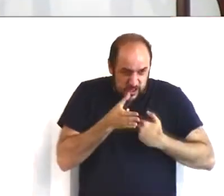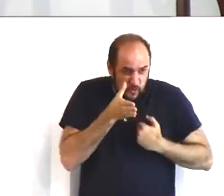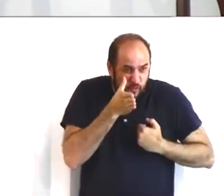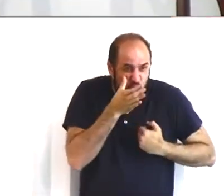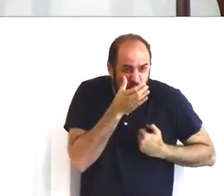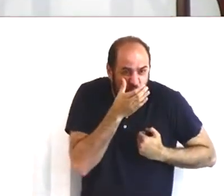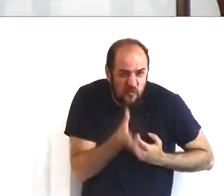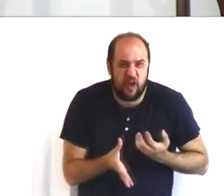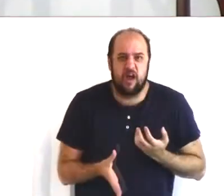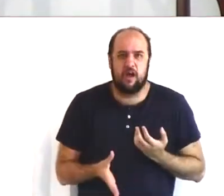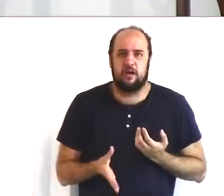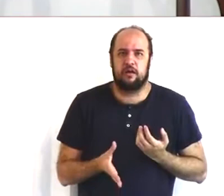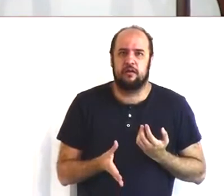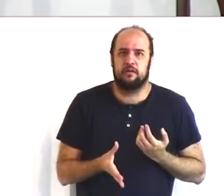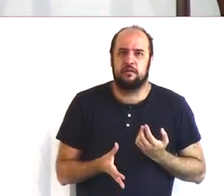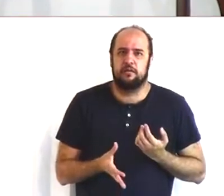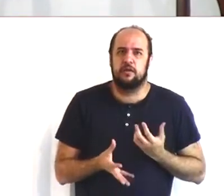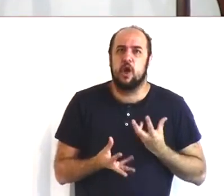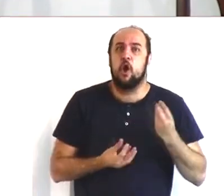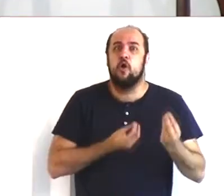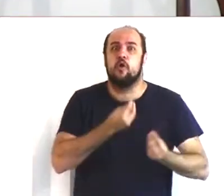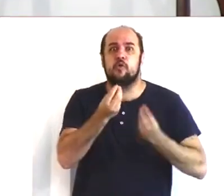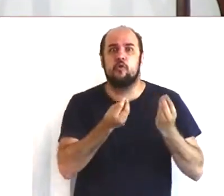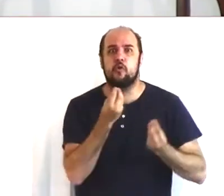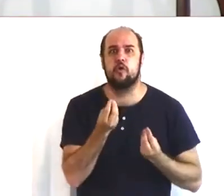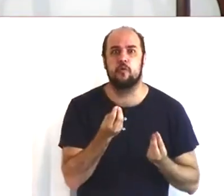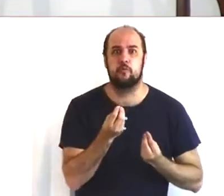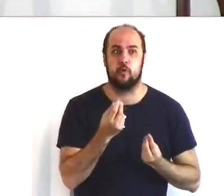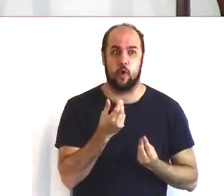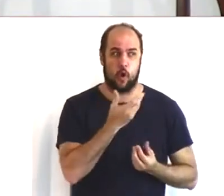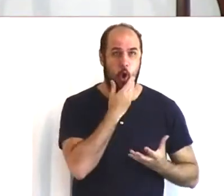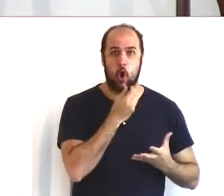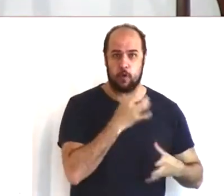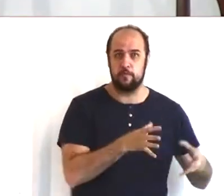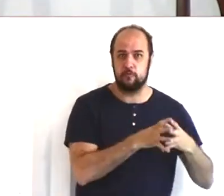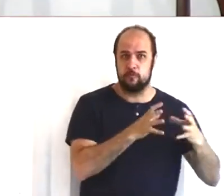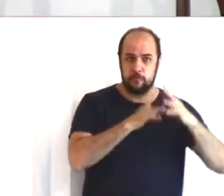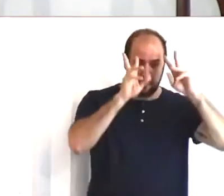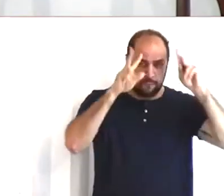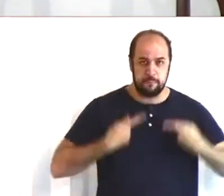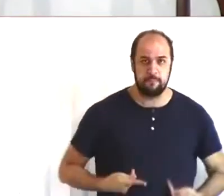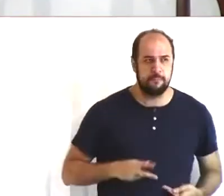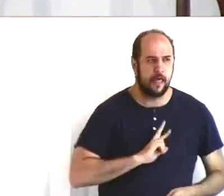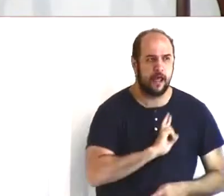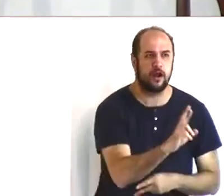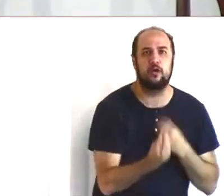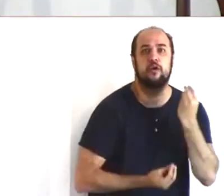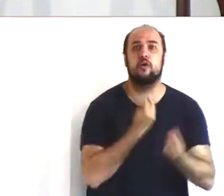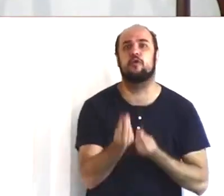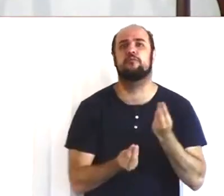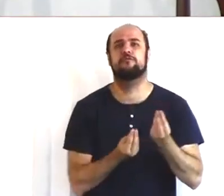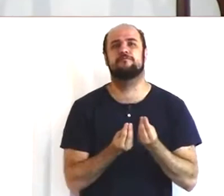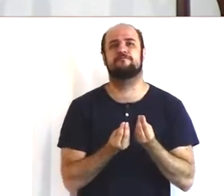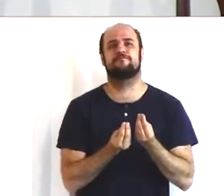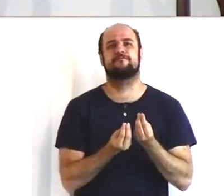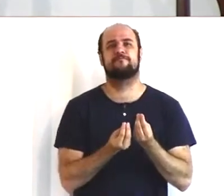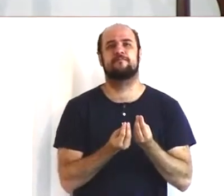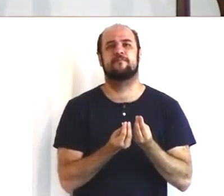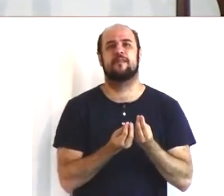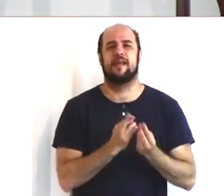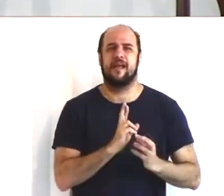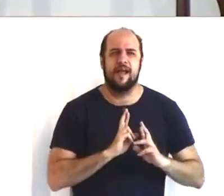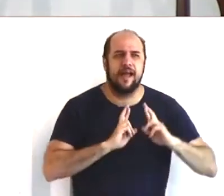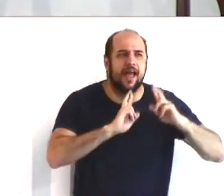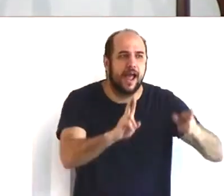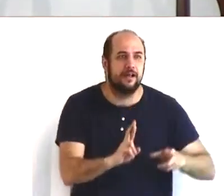sabe como o homem responde aos momentos mais trágicos, aos momentos mais graves? A natureza humana responde